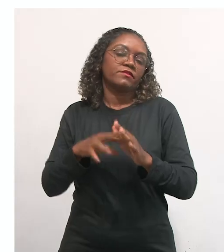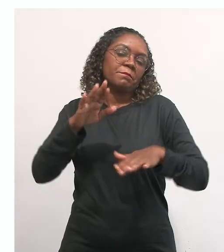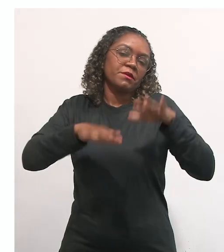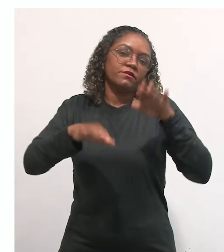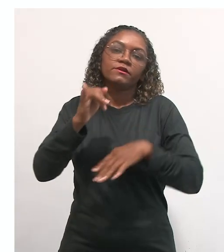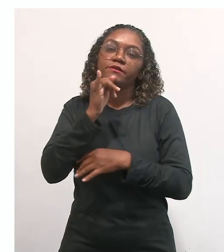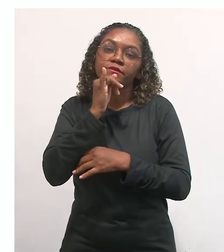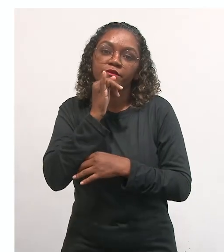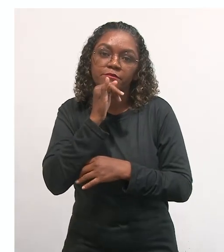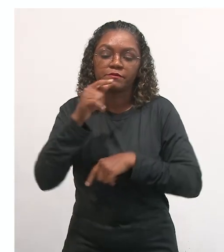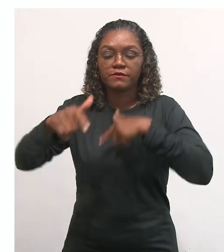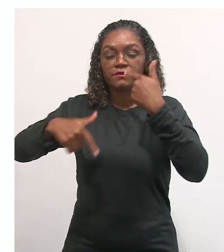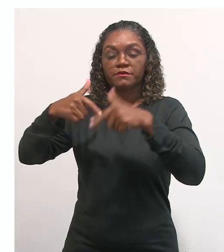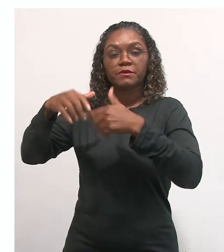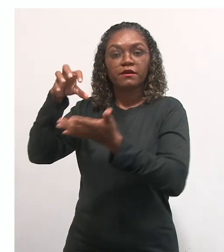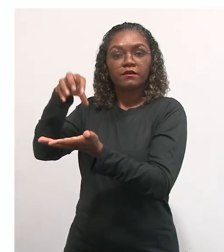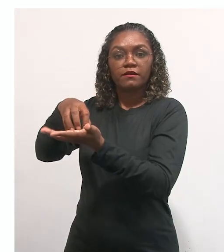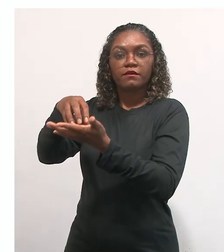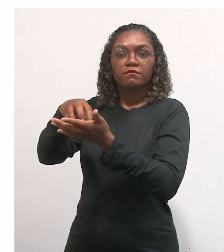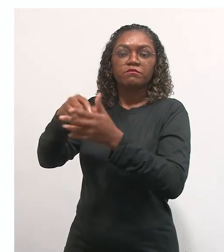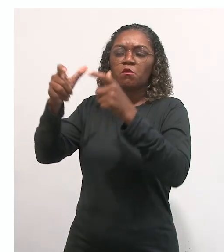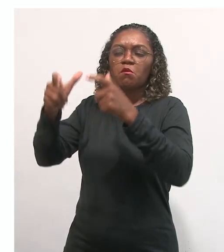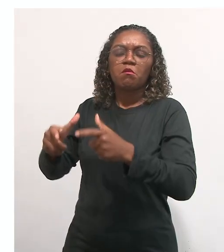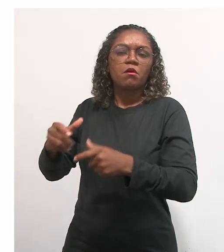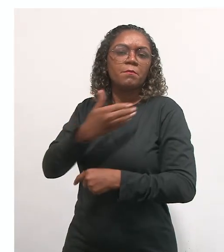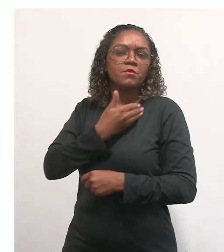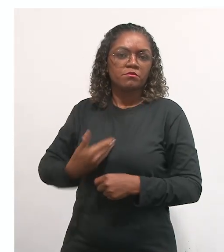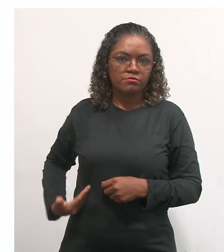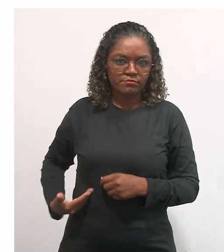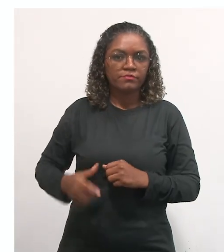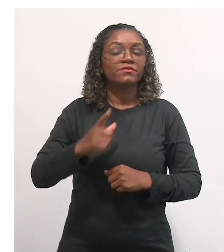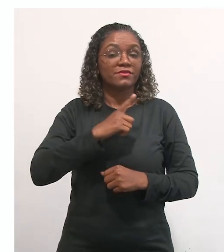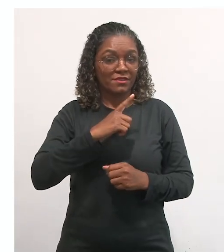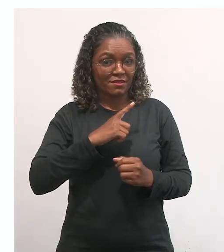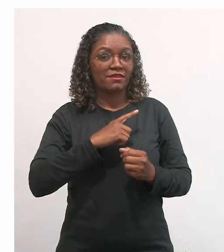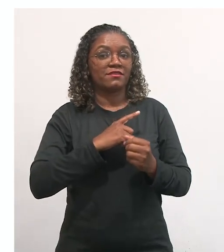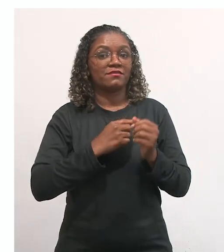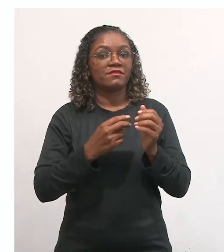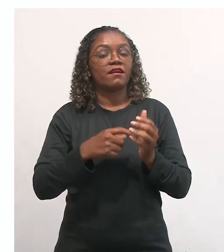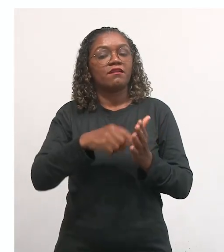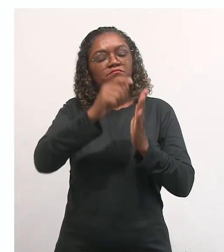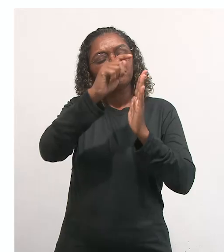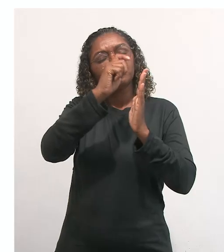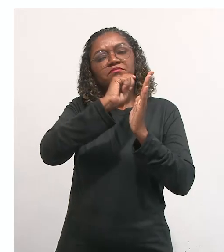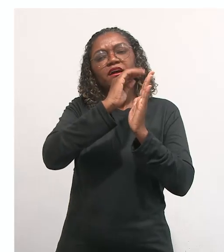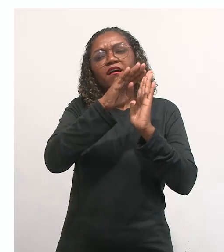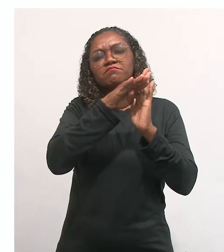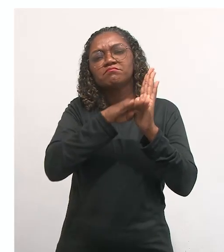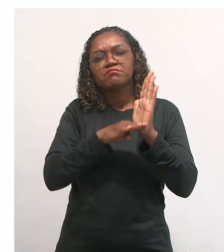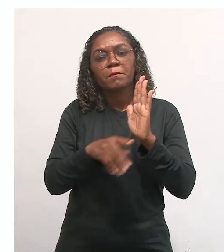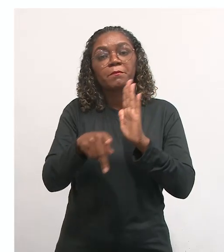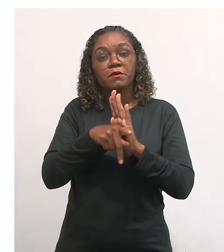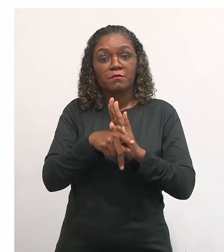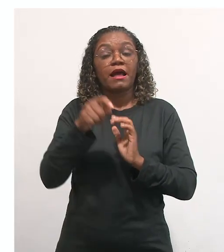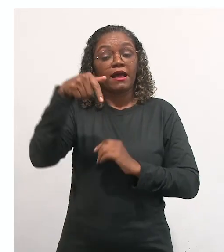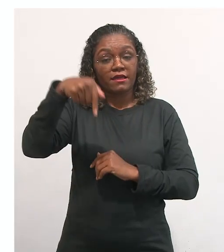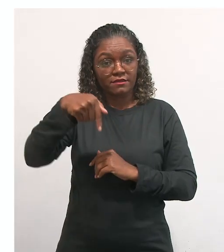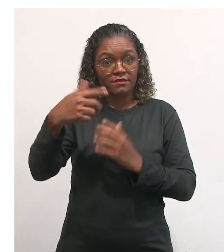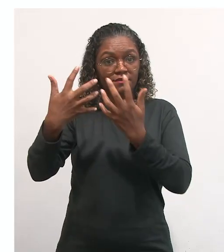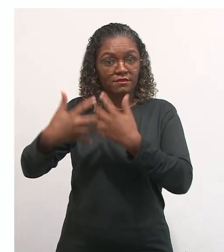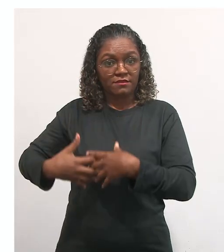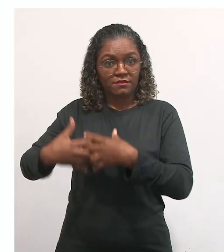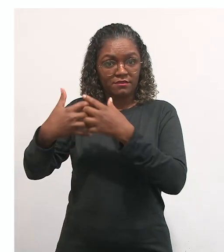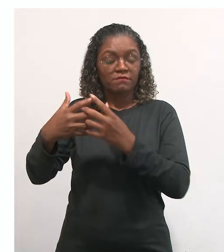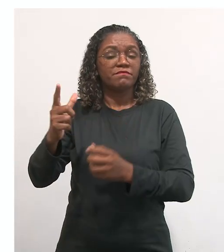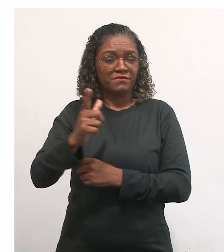exemplo existe um manual da redação né que a gente conhece aqui por exemplo na nas na rede Federal como manual